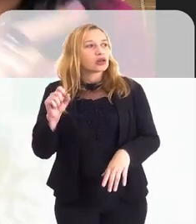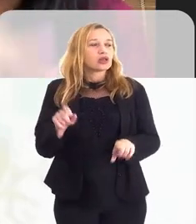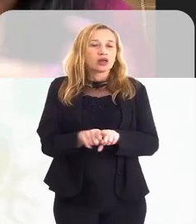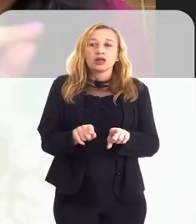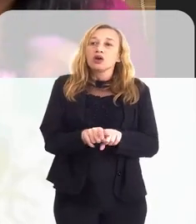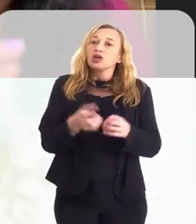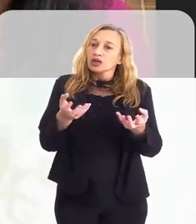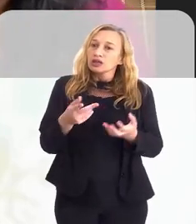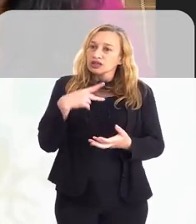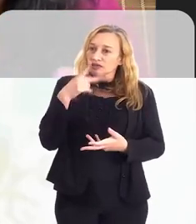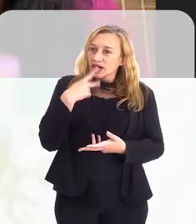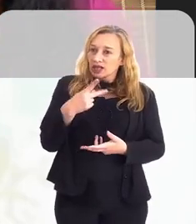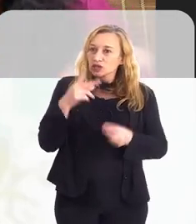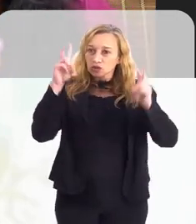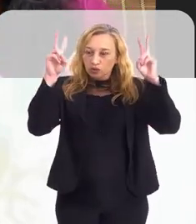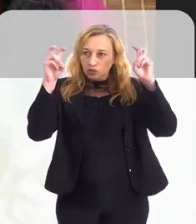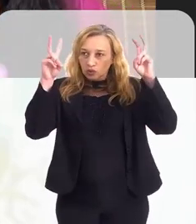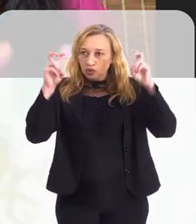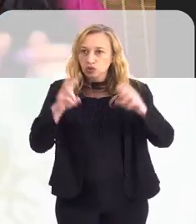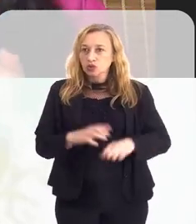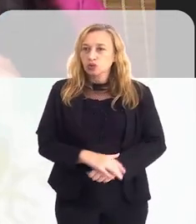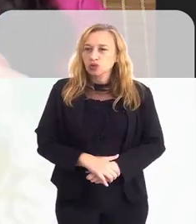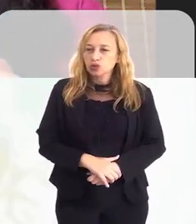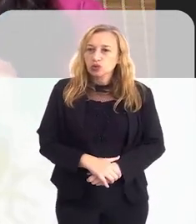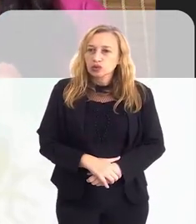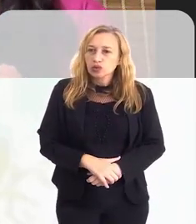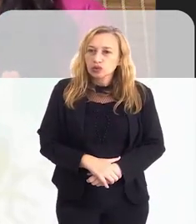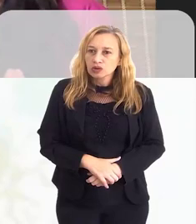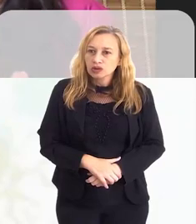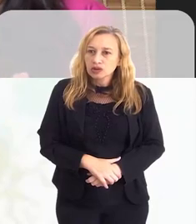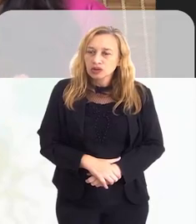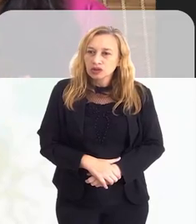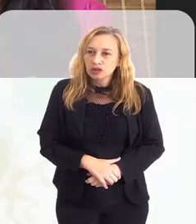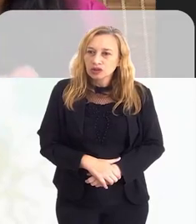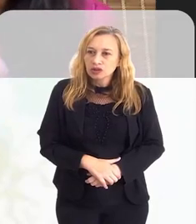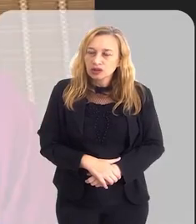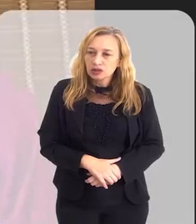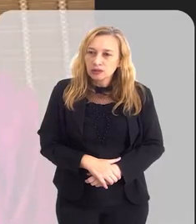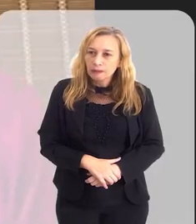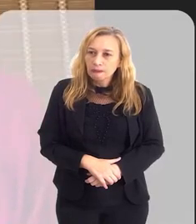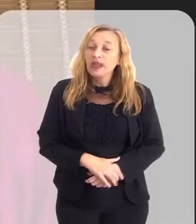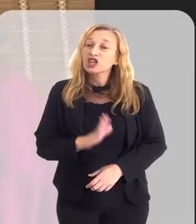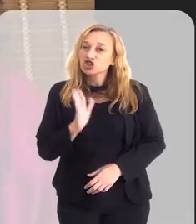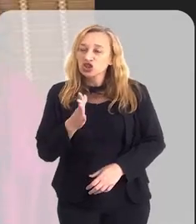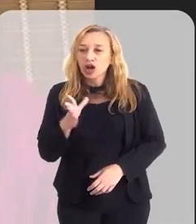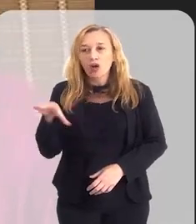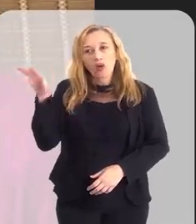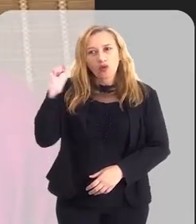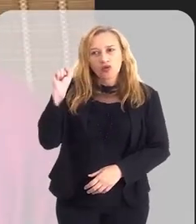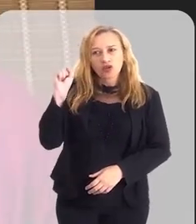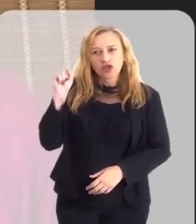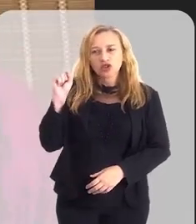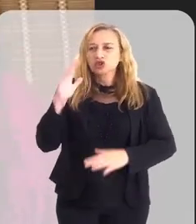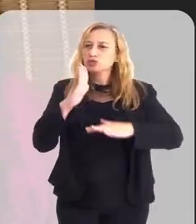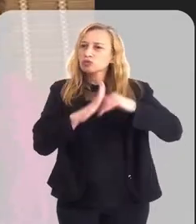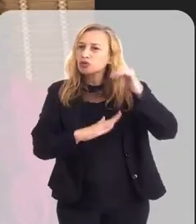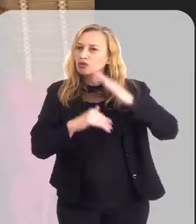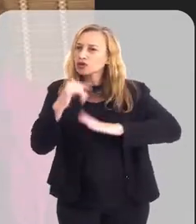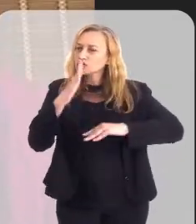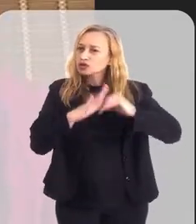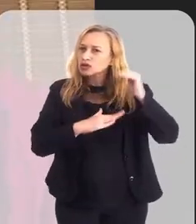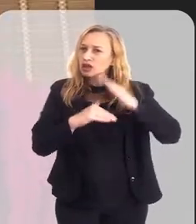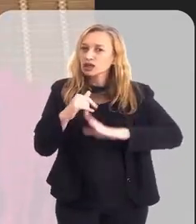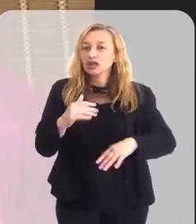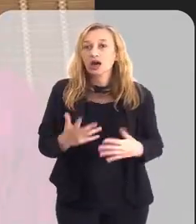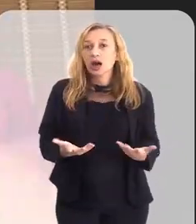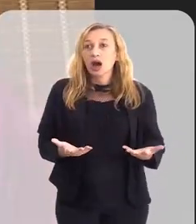ouço, por isso que eu queria que você comentasse a respeito dessas questões. E também já ouvi de